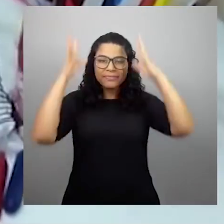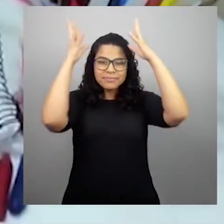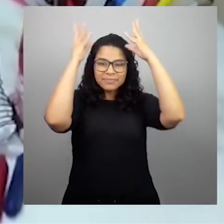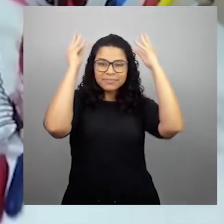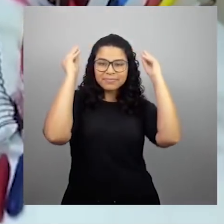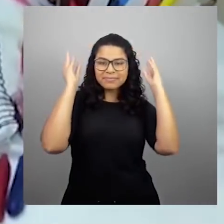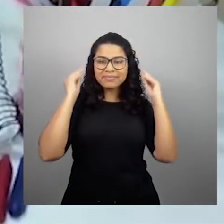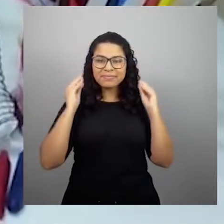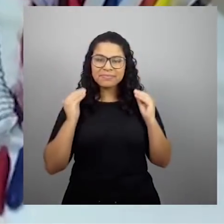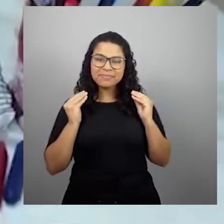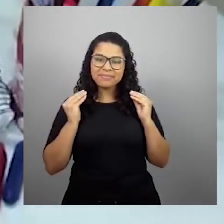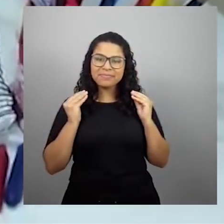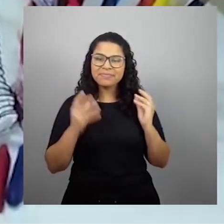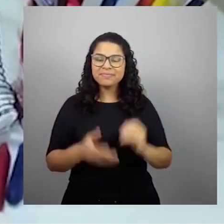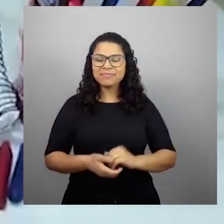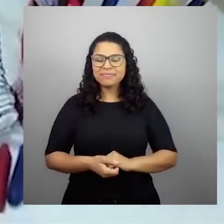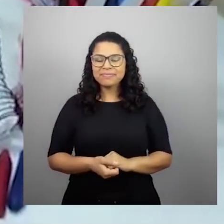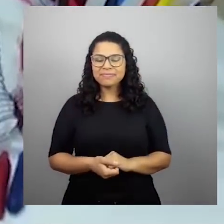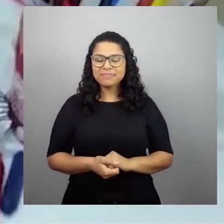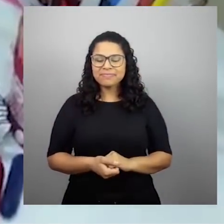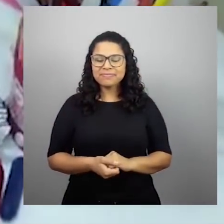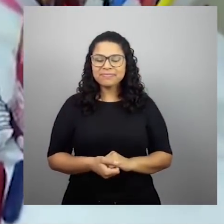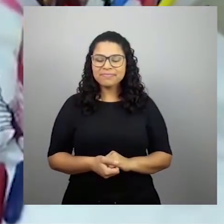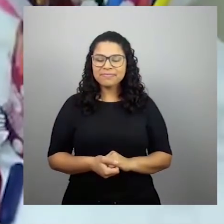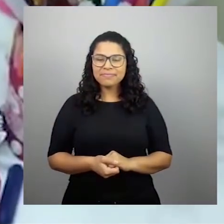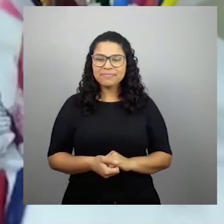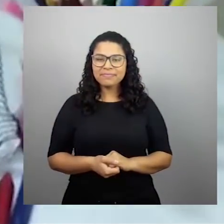o cabelo,